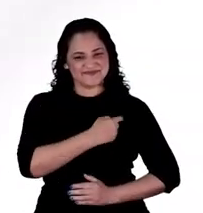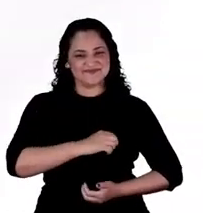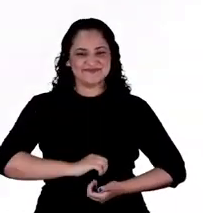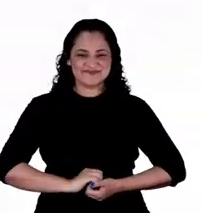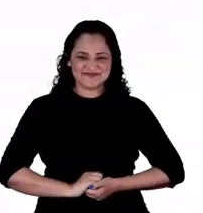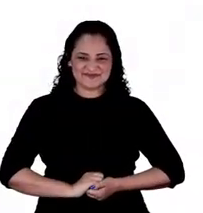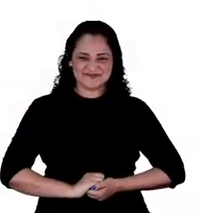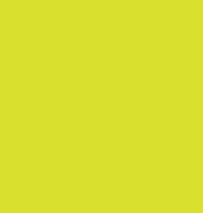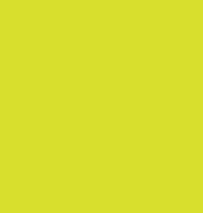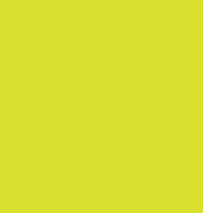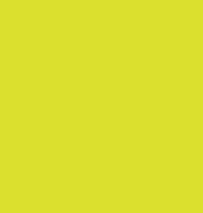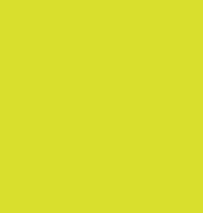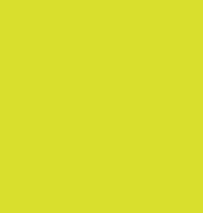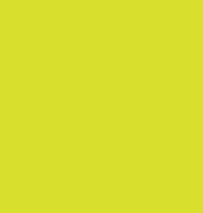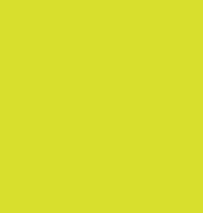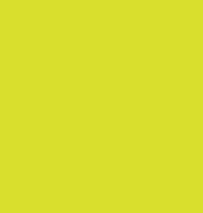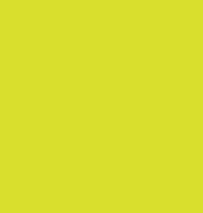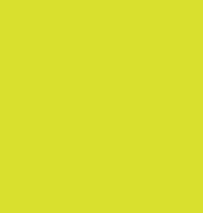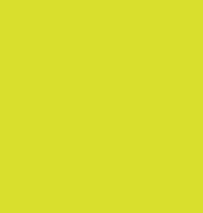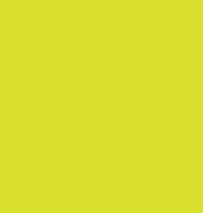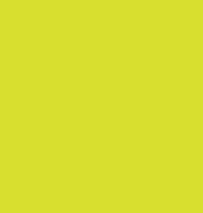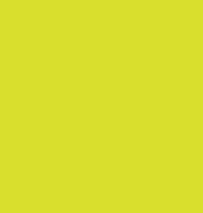que vem da gente